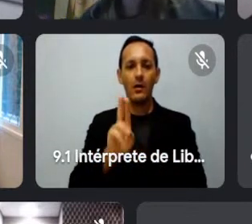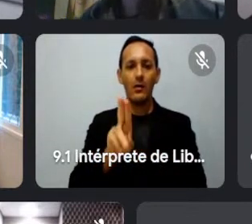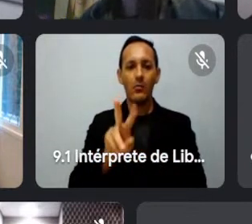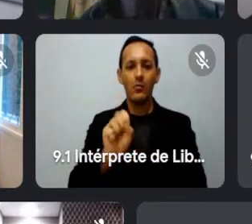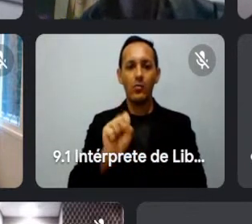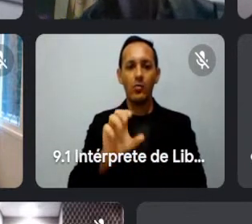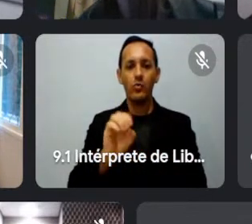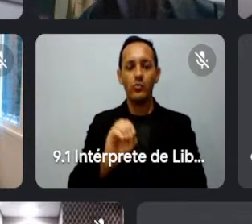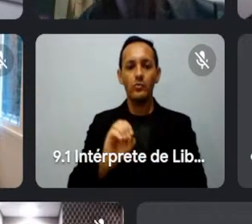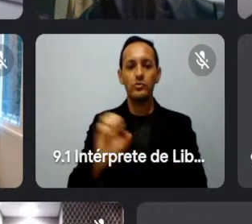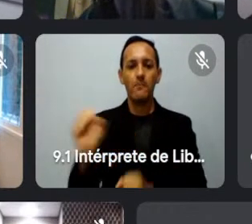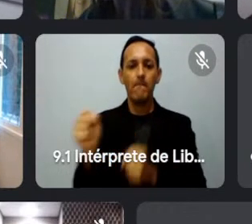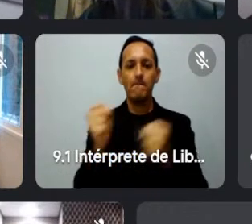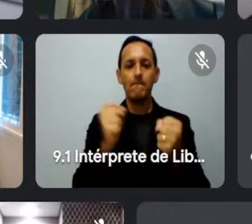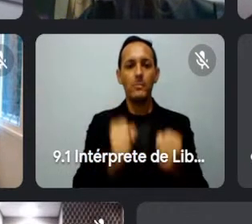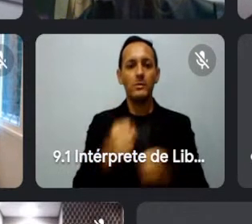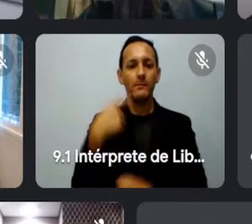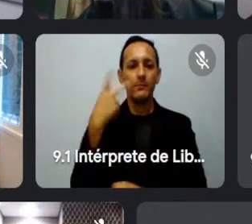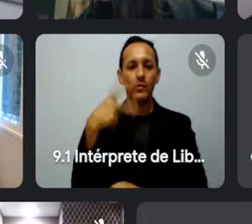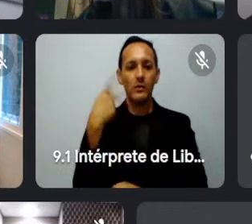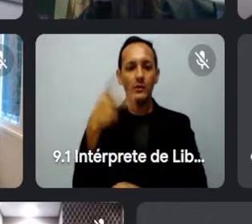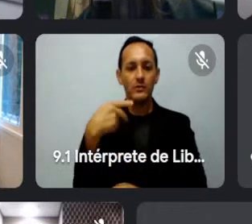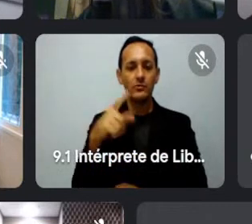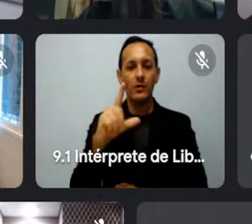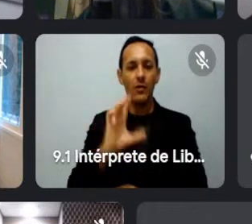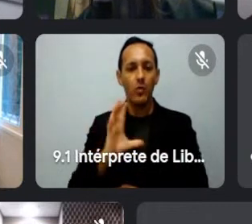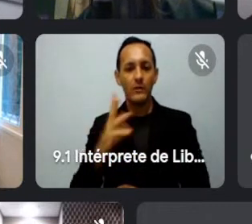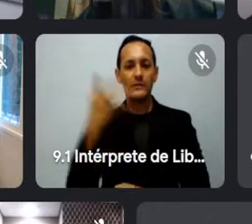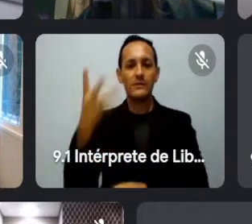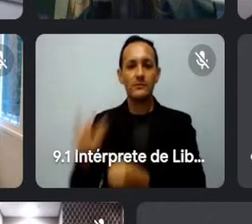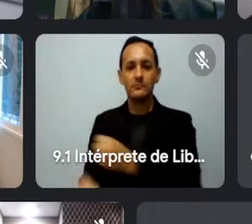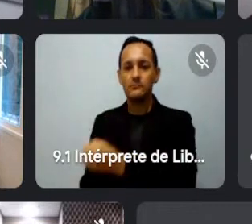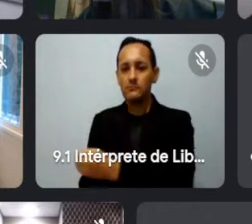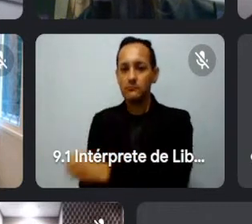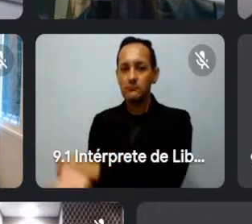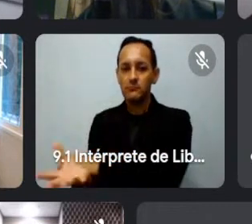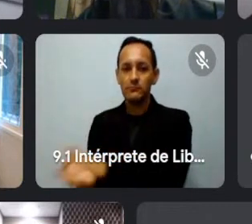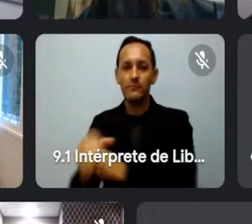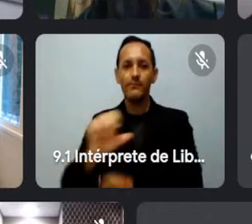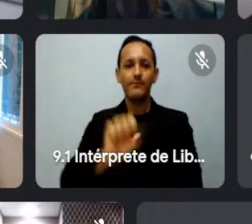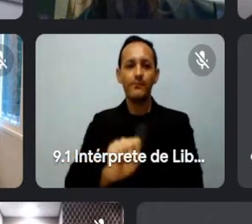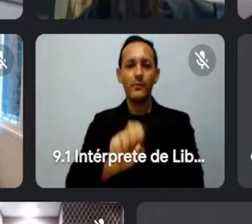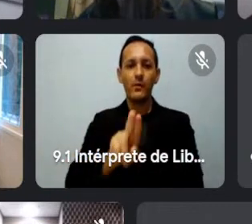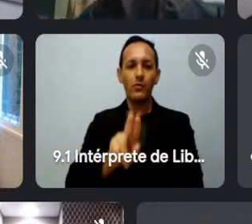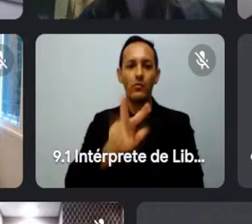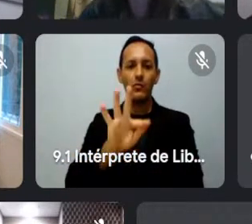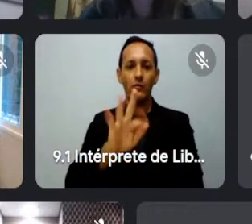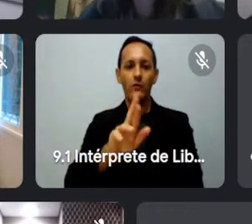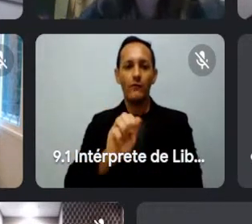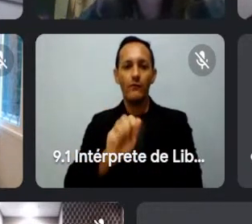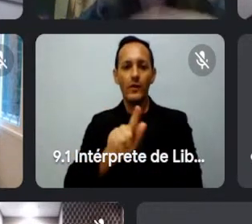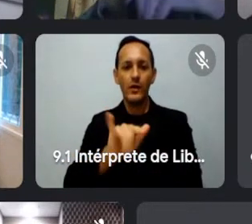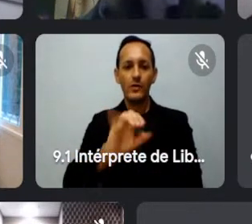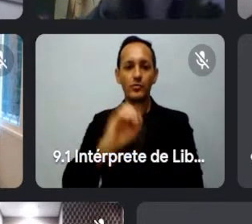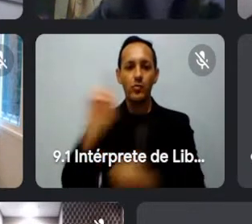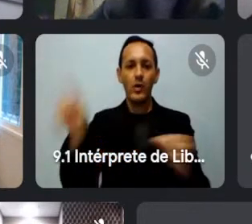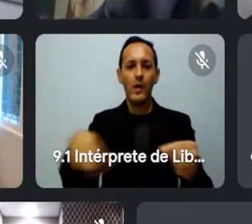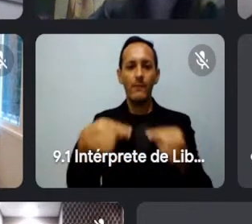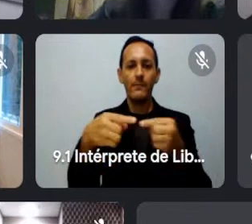captação de sufrágio E que esse esse fato é suficiente para cassação de mandatos